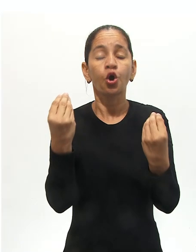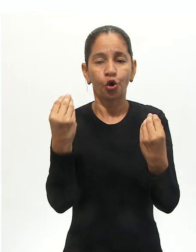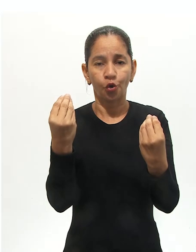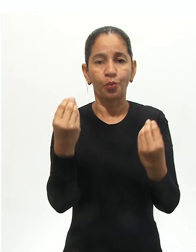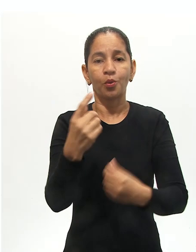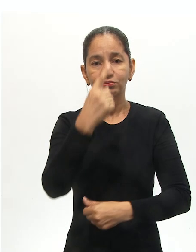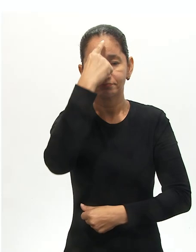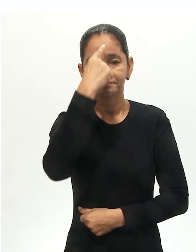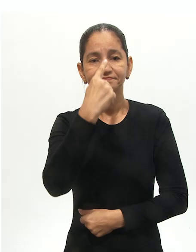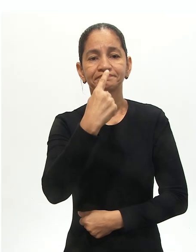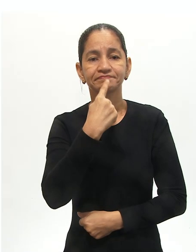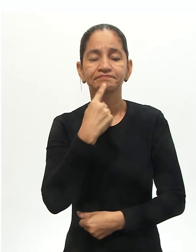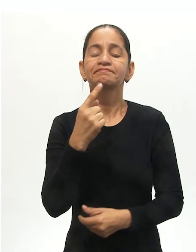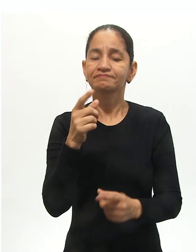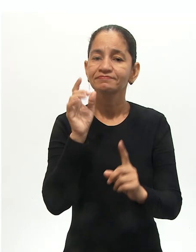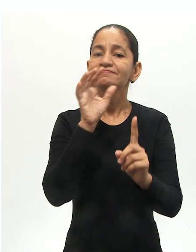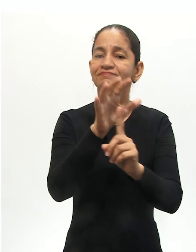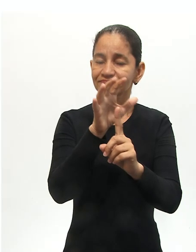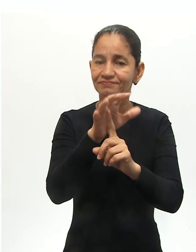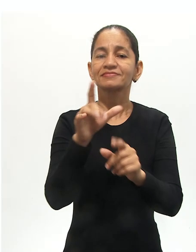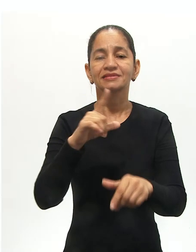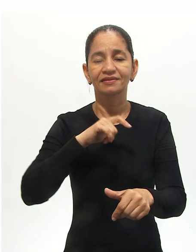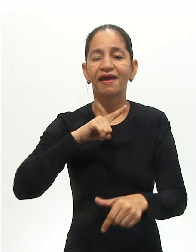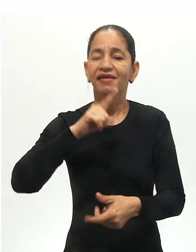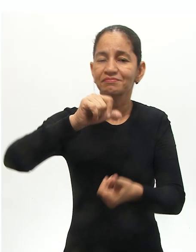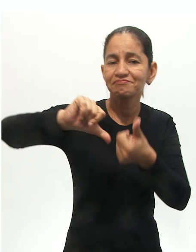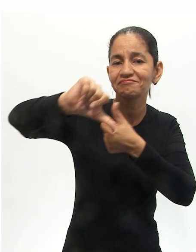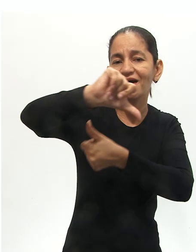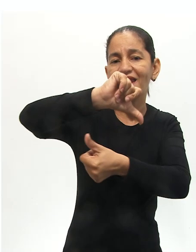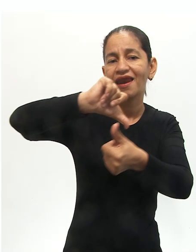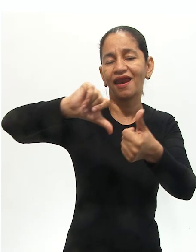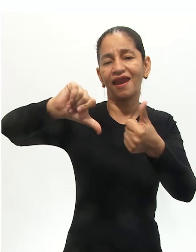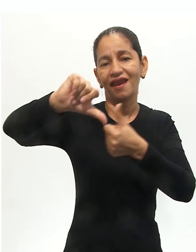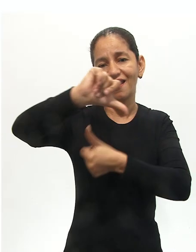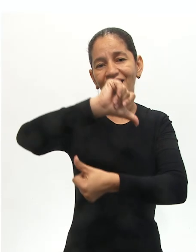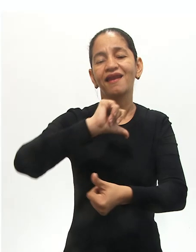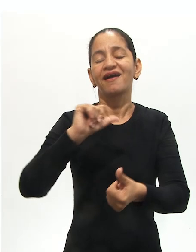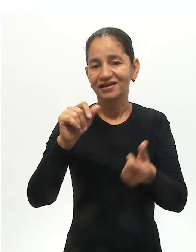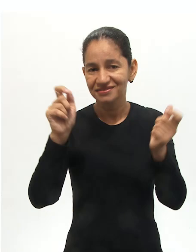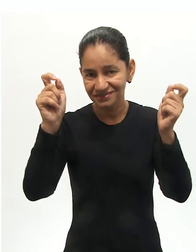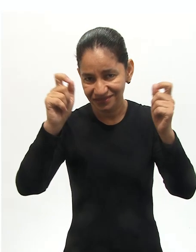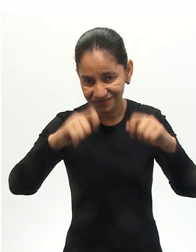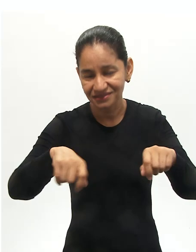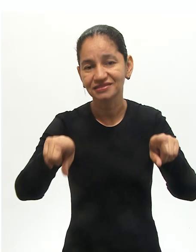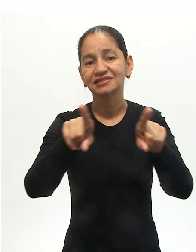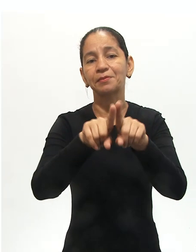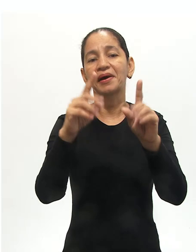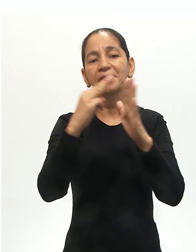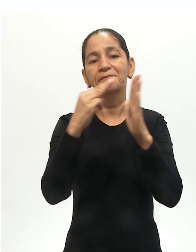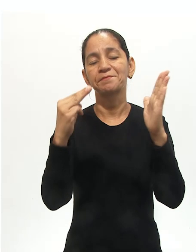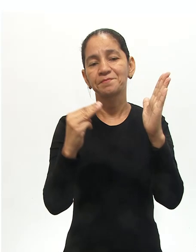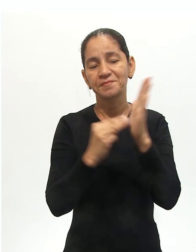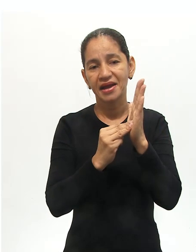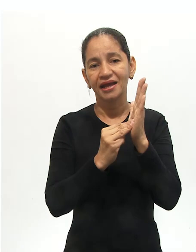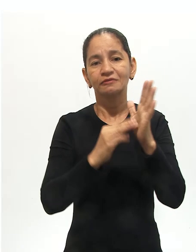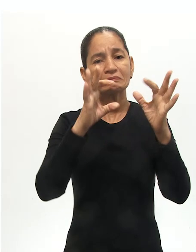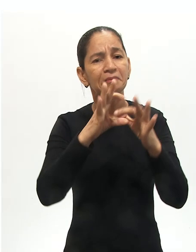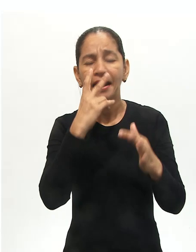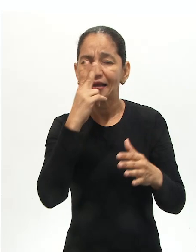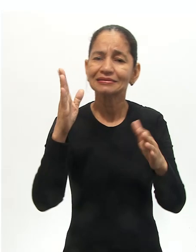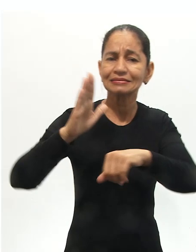no personalismo cristão e fenomenologia existencial. É um